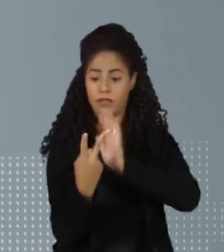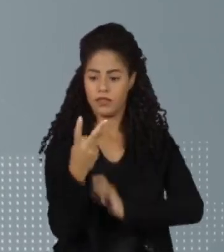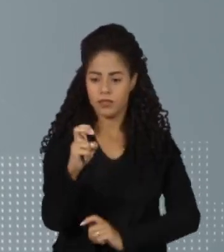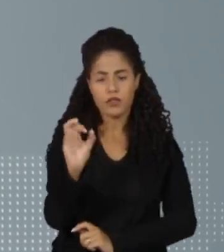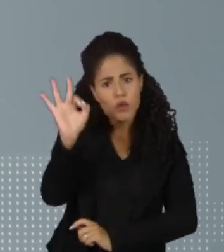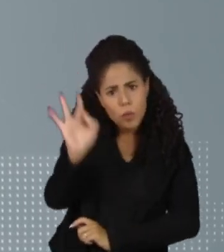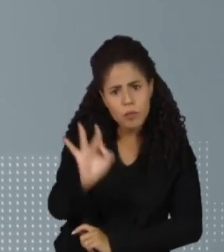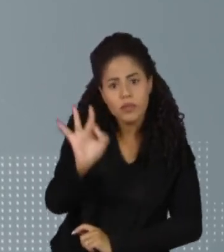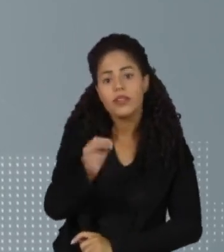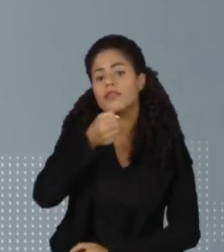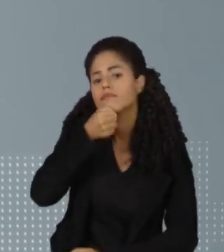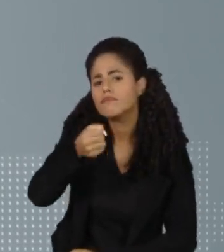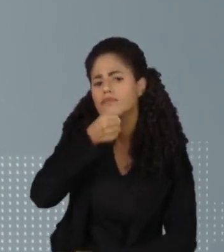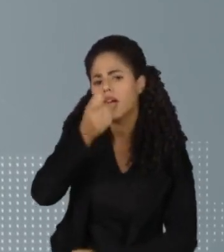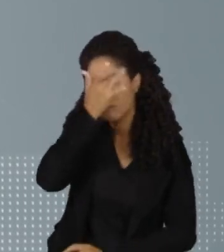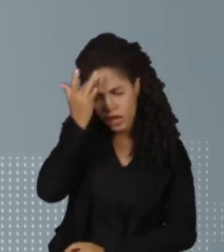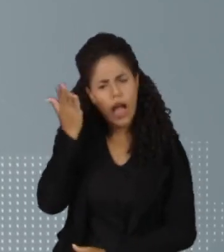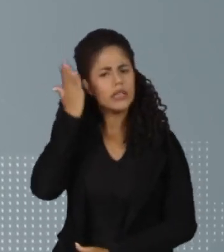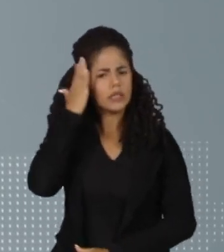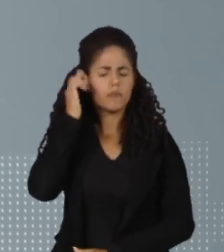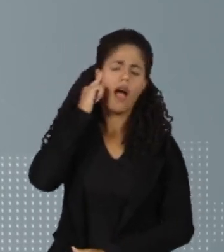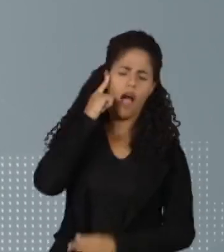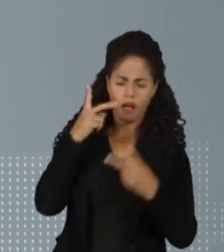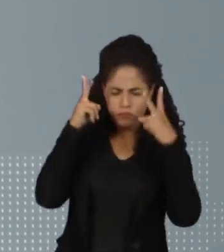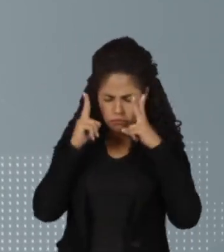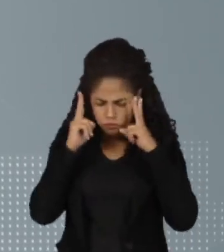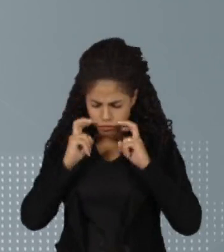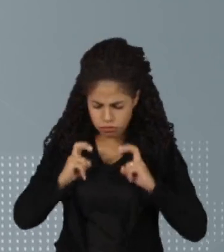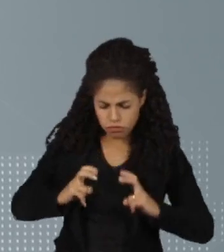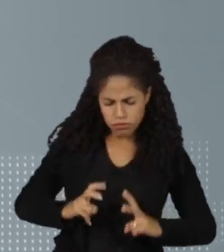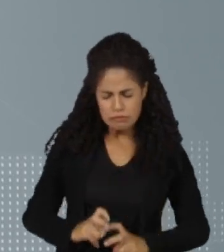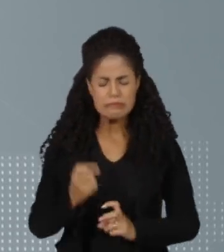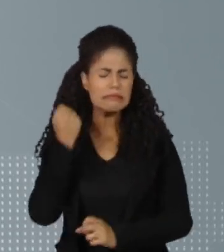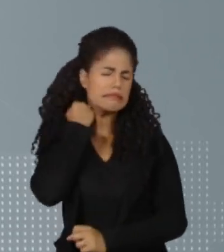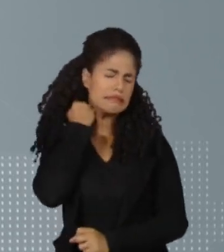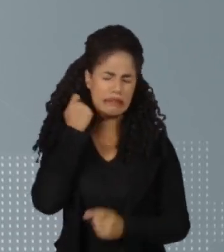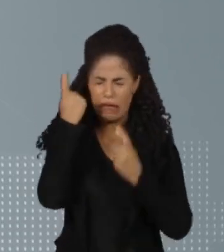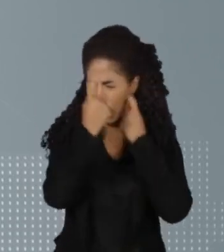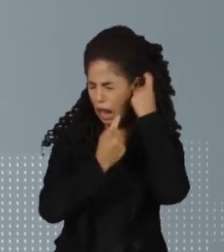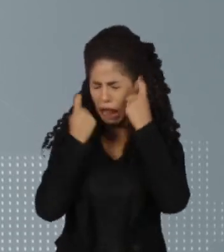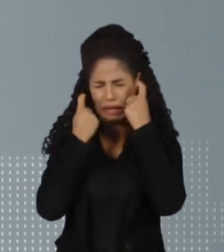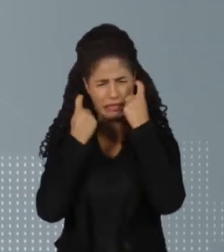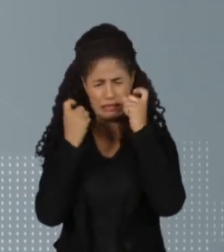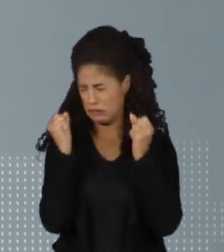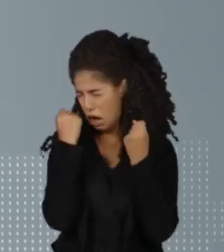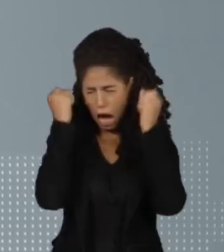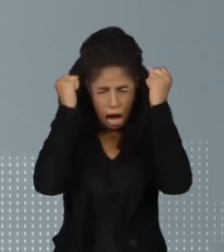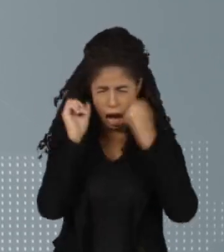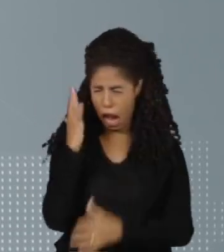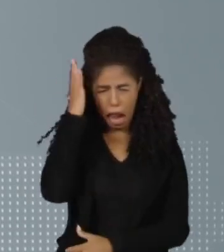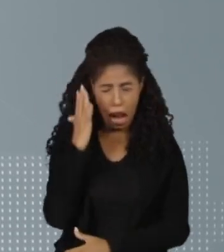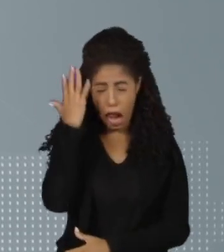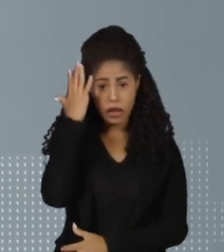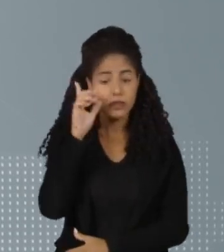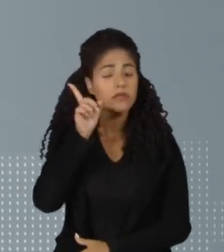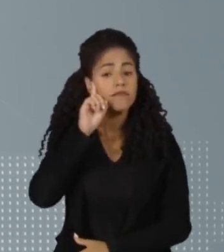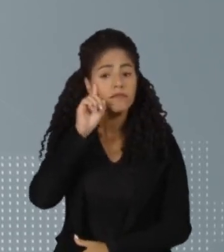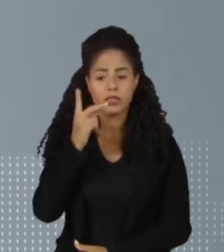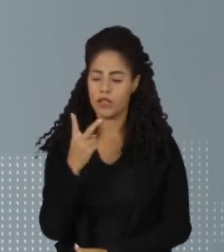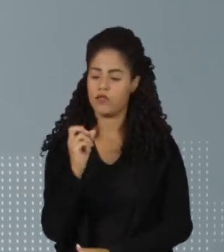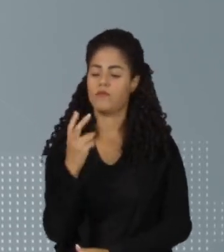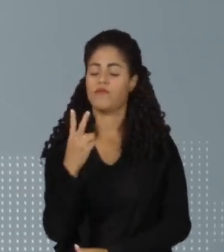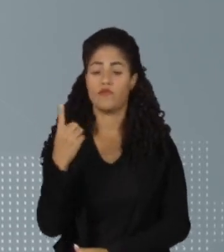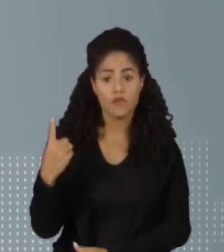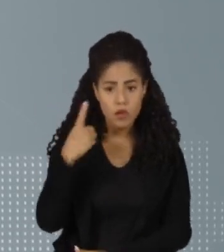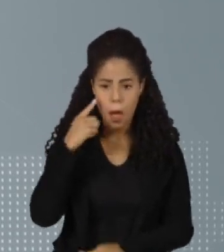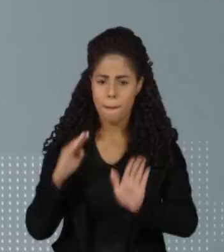dos entrevistados reconheciam sentir tristeza, preocupação, estresse ou raiva durante boa parte do dia. Em 2021,